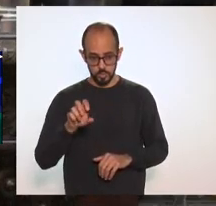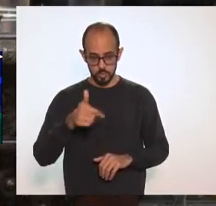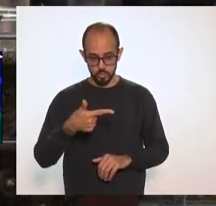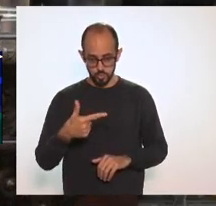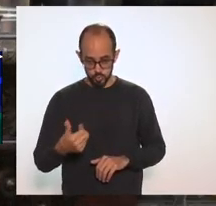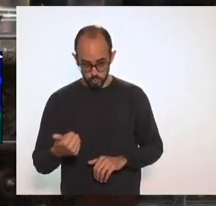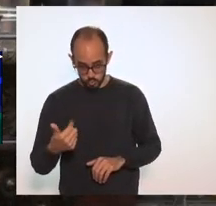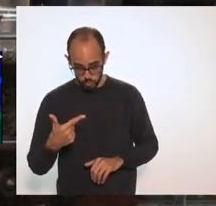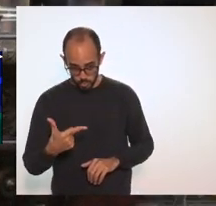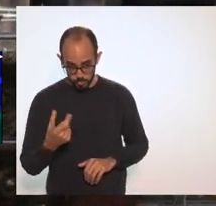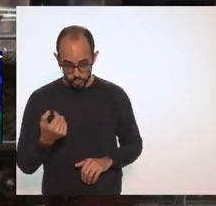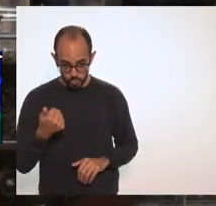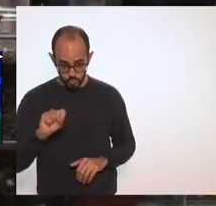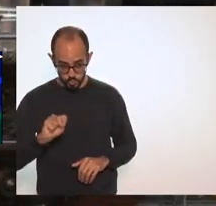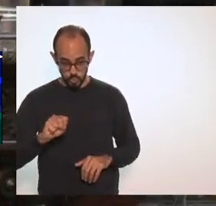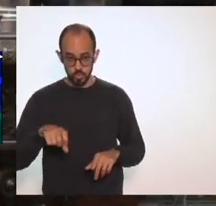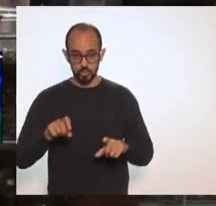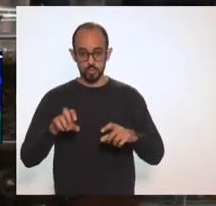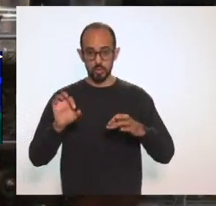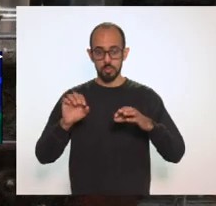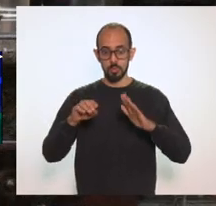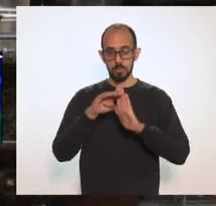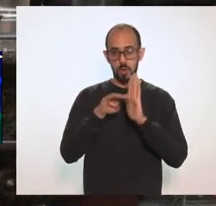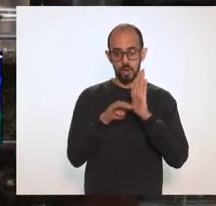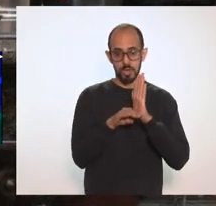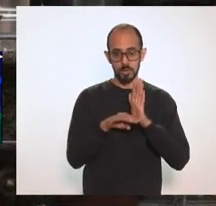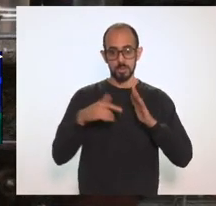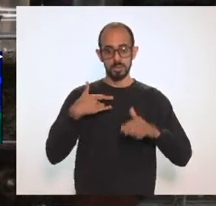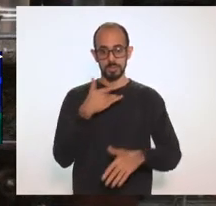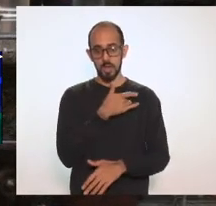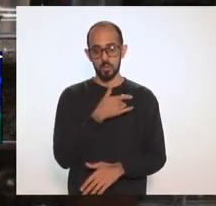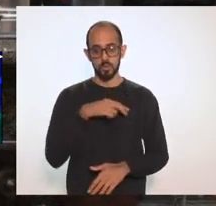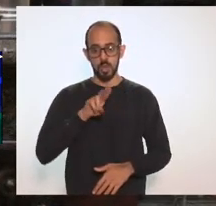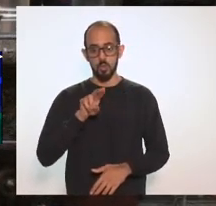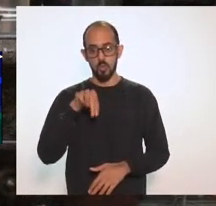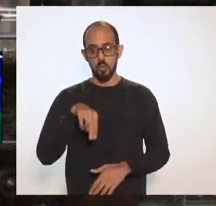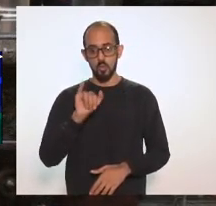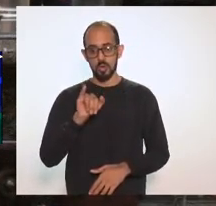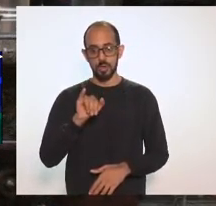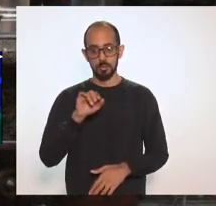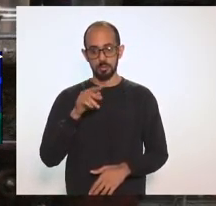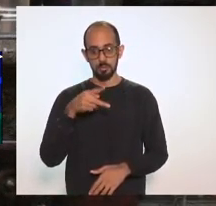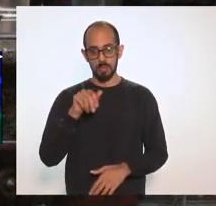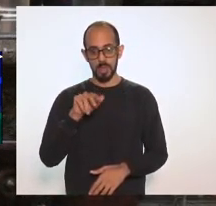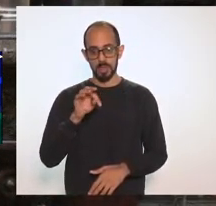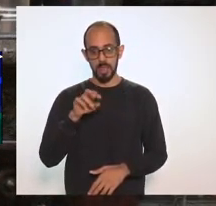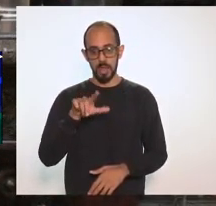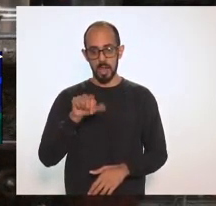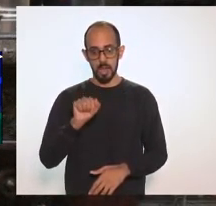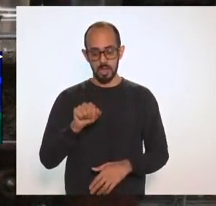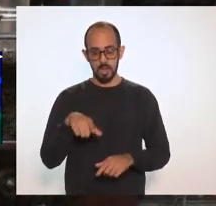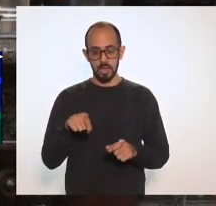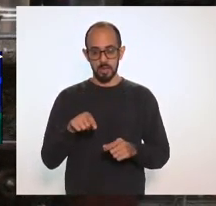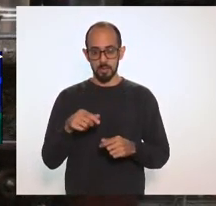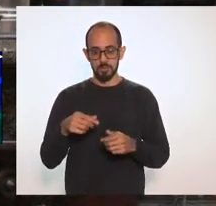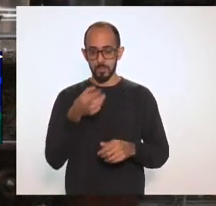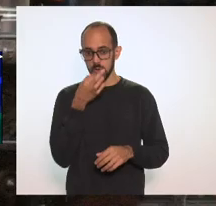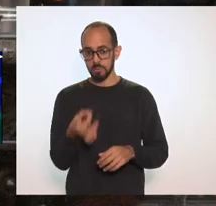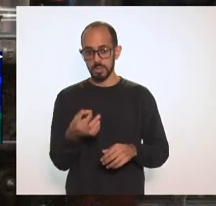de prevenção de saúde e a síndrome da unha patela no âmbito do Estado do Rio de Janeiro. Pareceres da Comissão de Constituição e Justiça